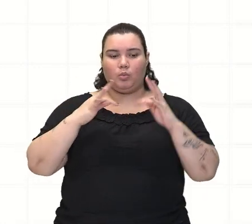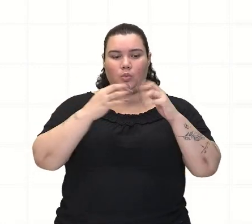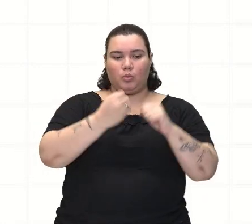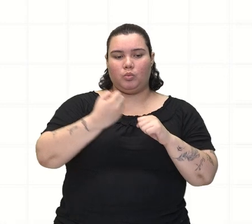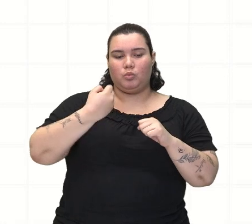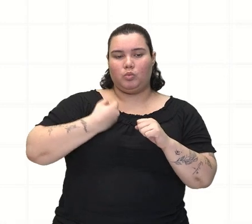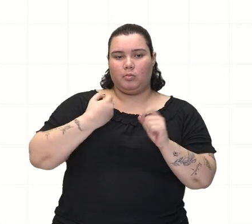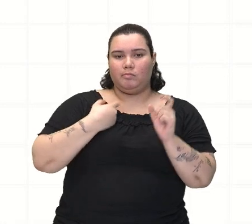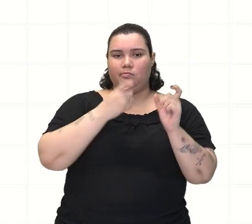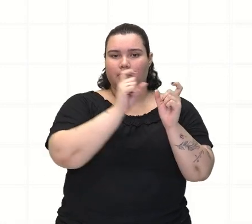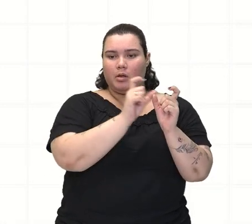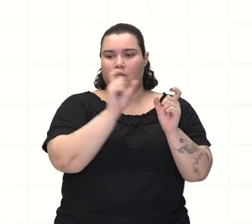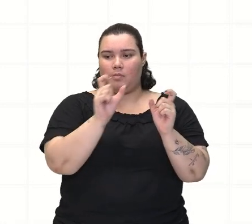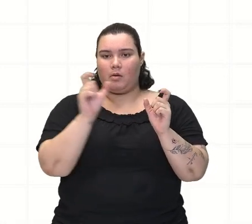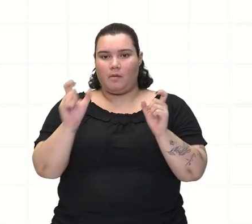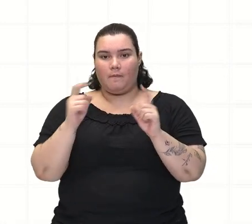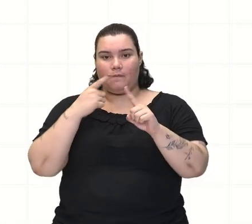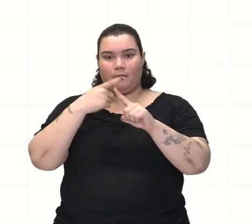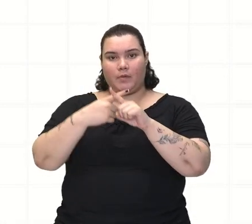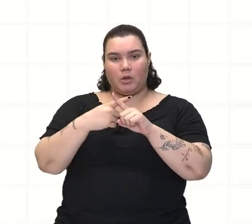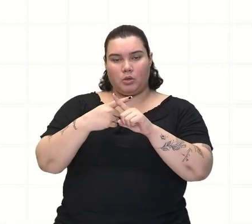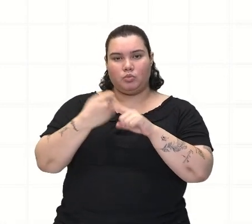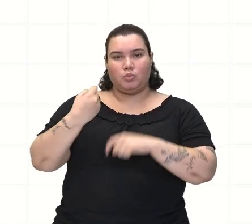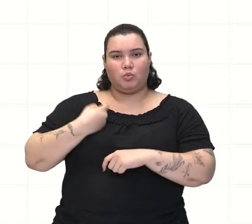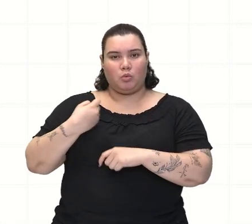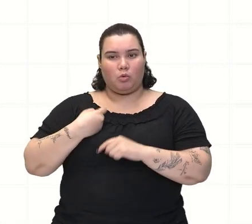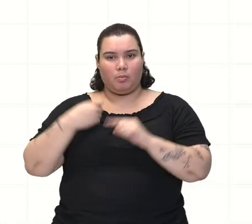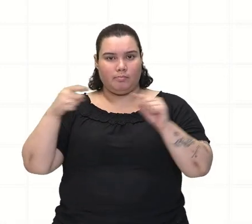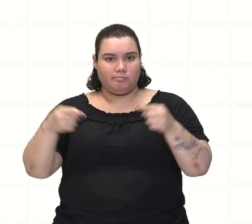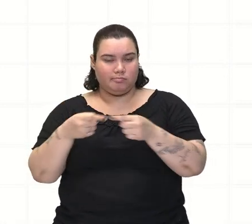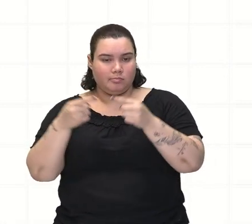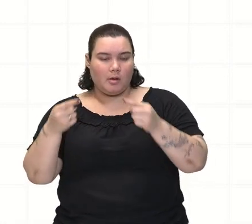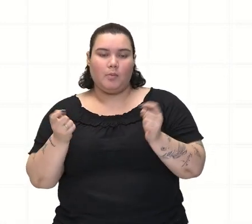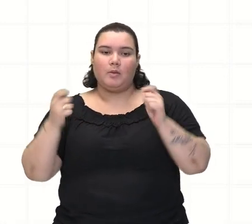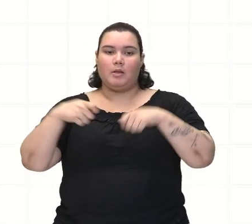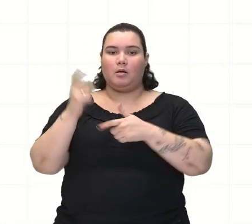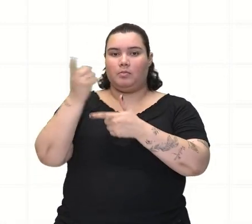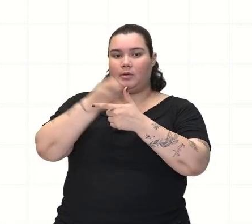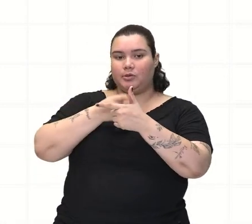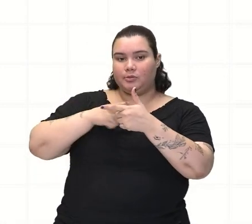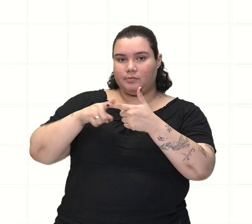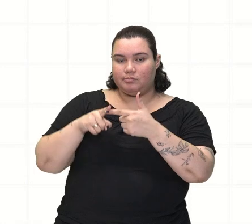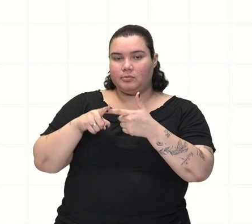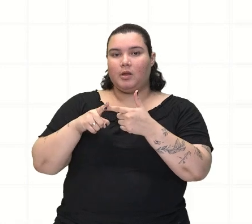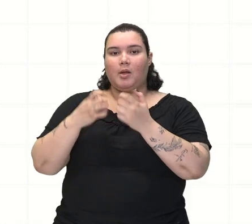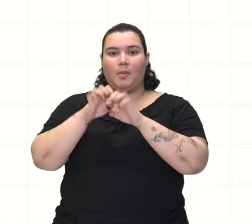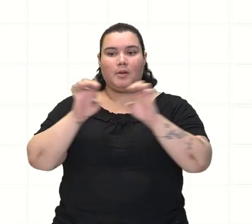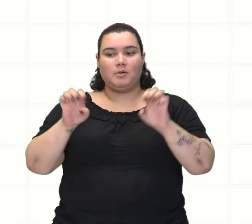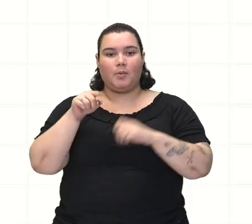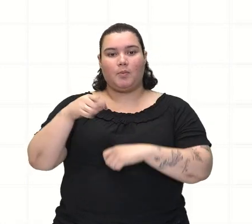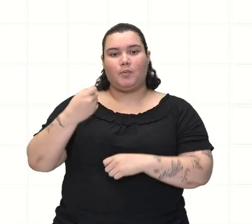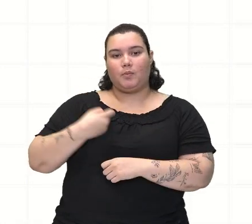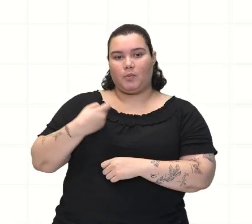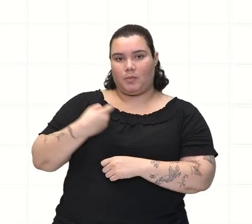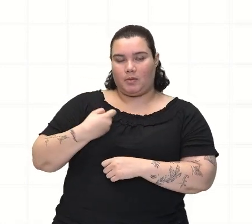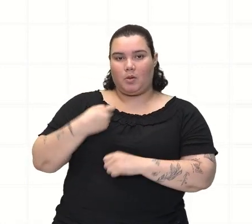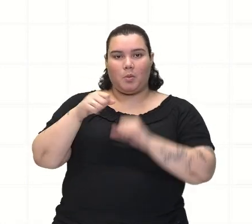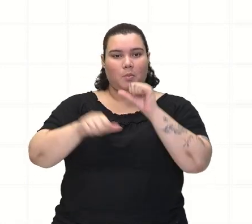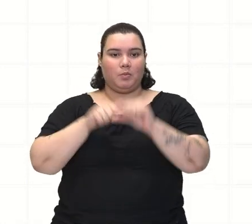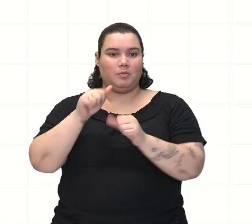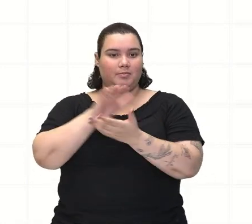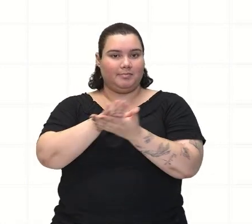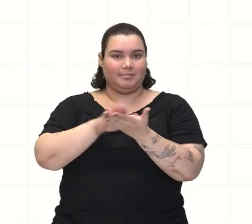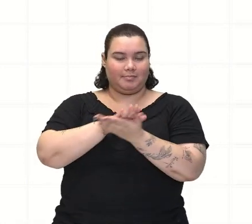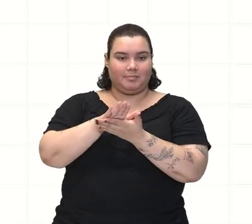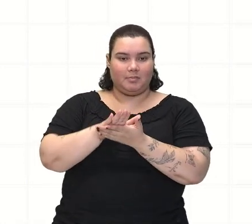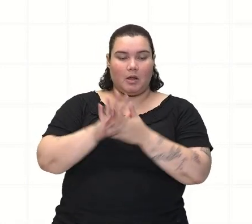coeficientes são múltiplos de um mesmo valor, eu posso dividir essa equação por esse valor que ela não se altera. Então, eu